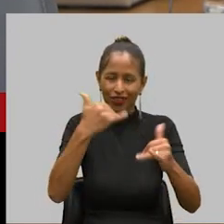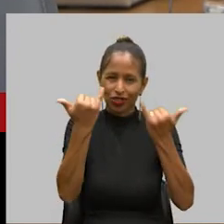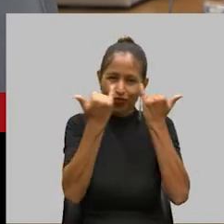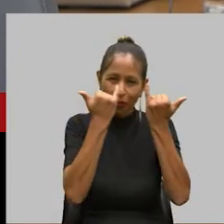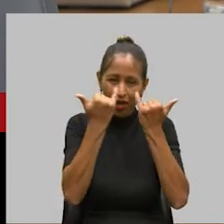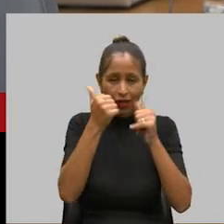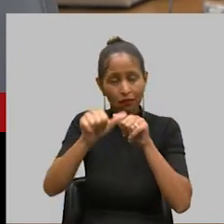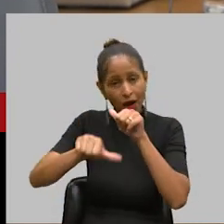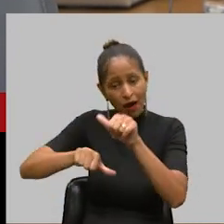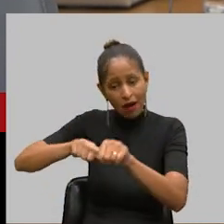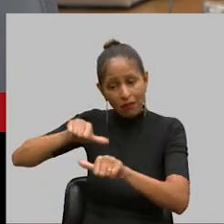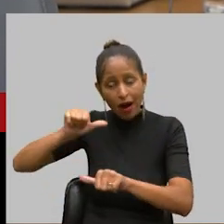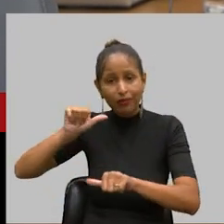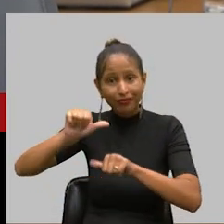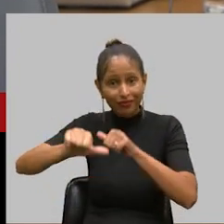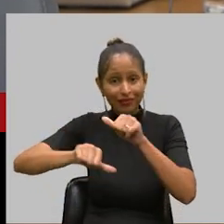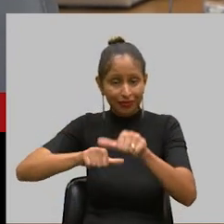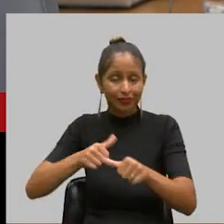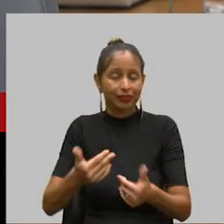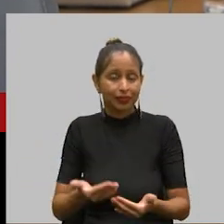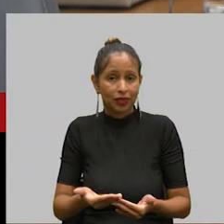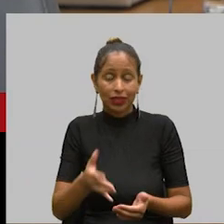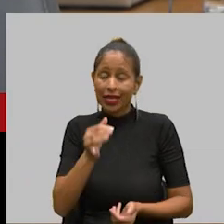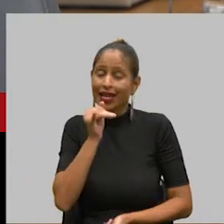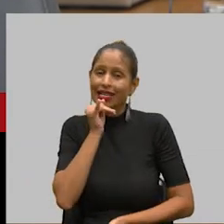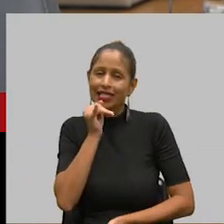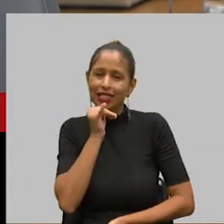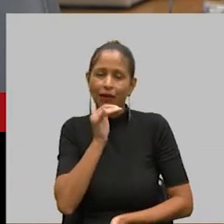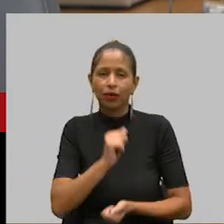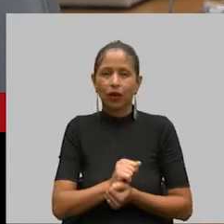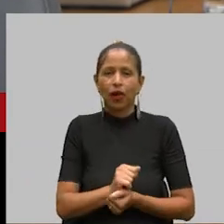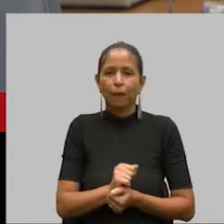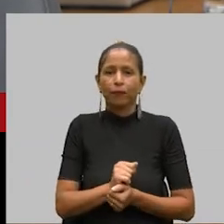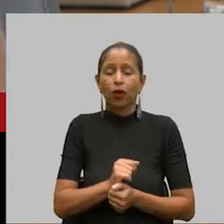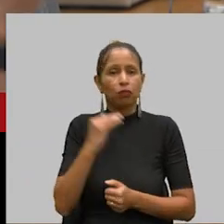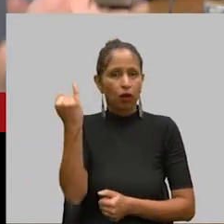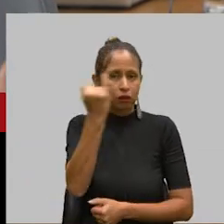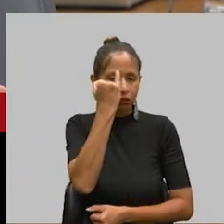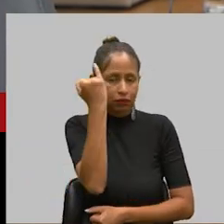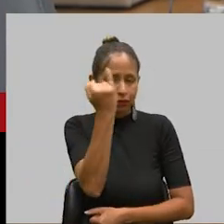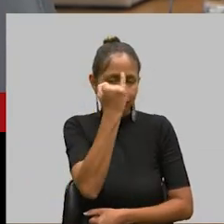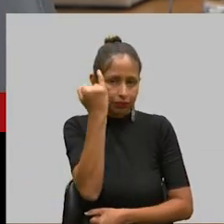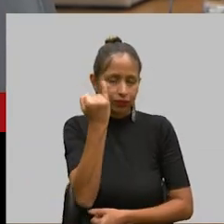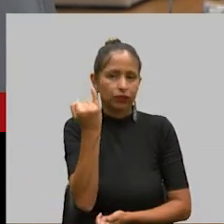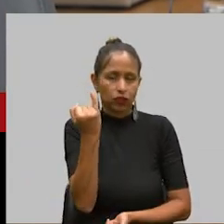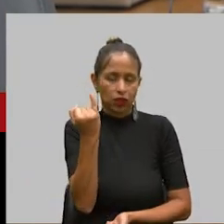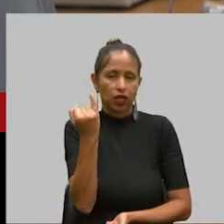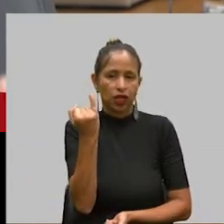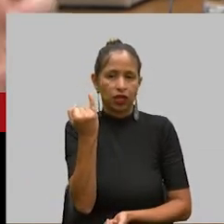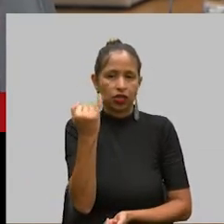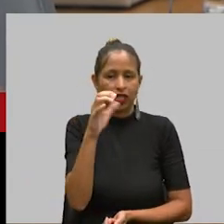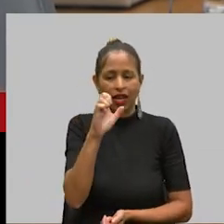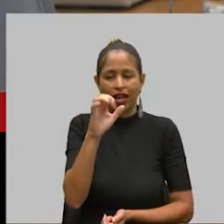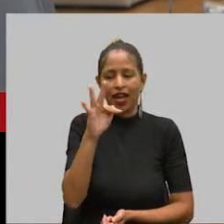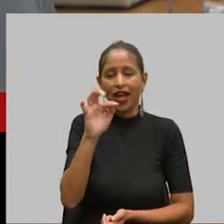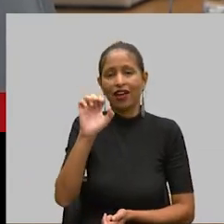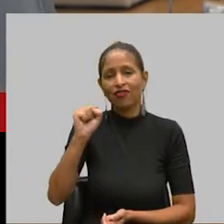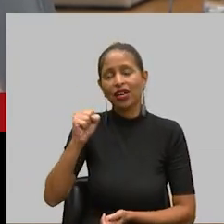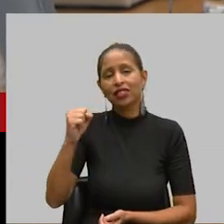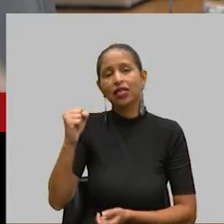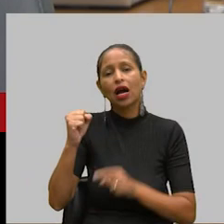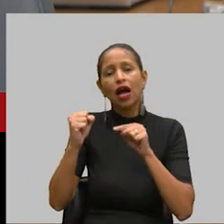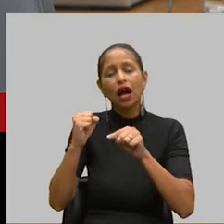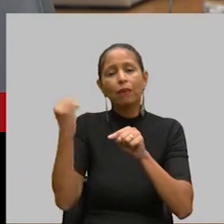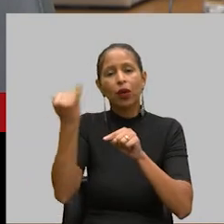alternância ou por alternância por exemplo um elemento importante que da das efas é a questão